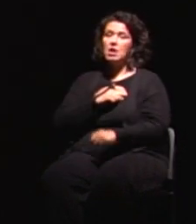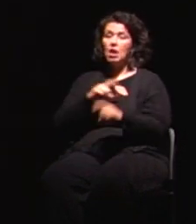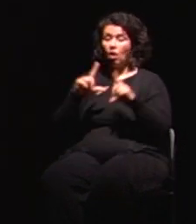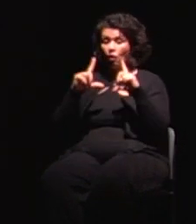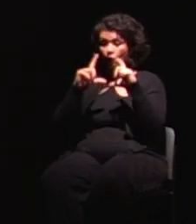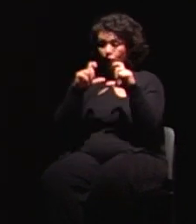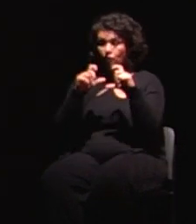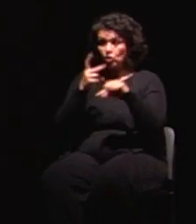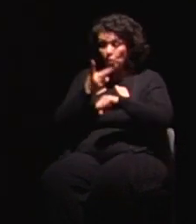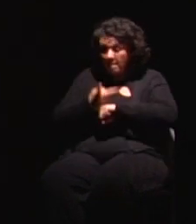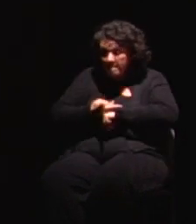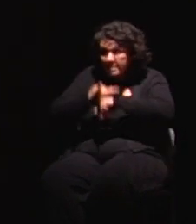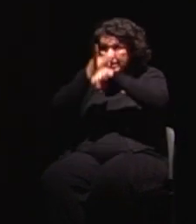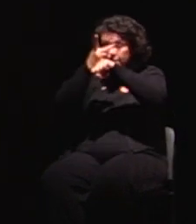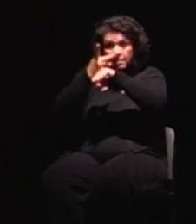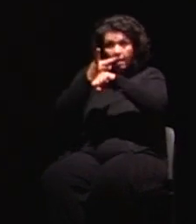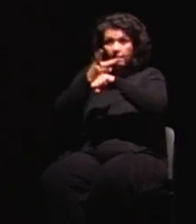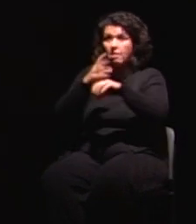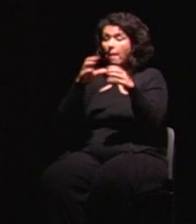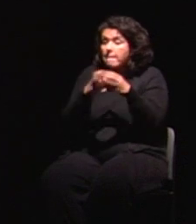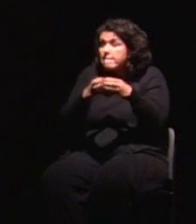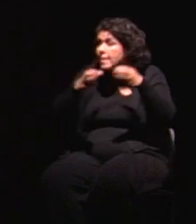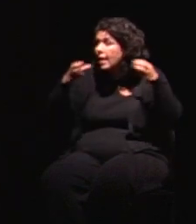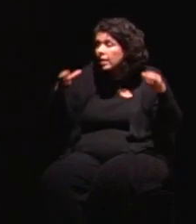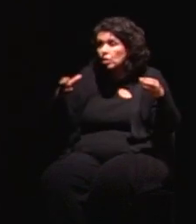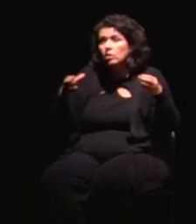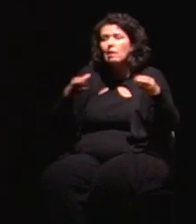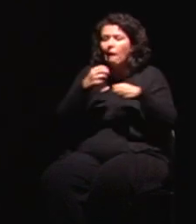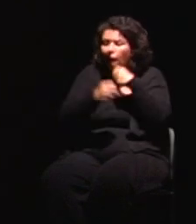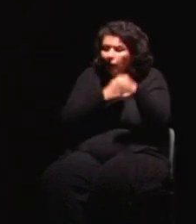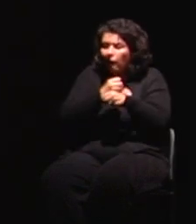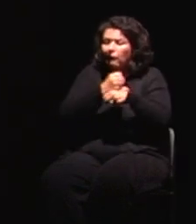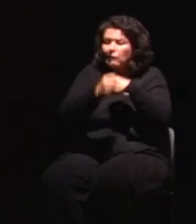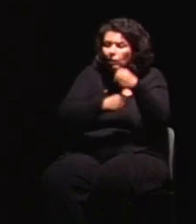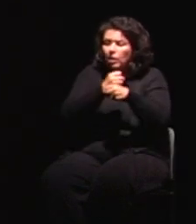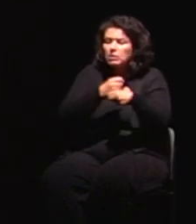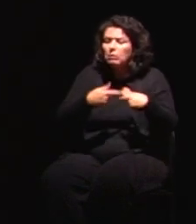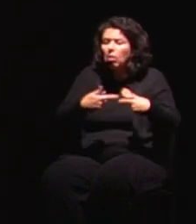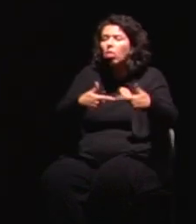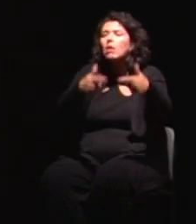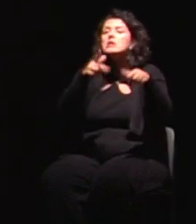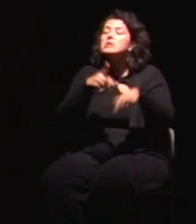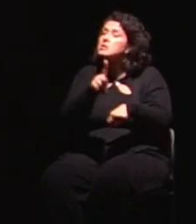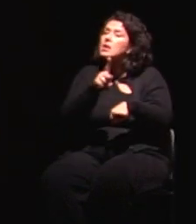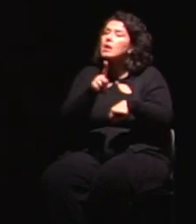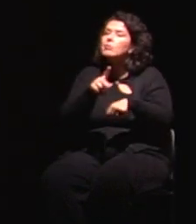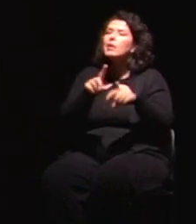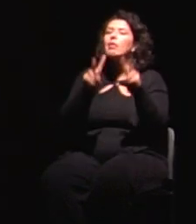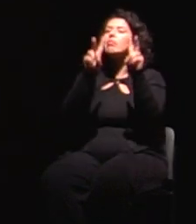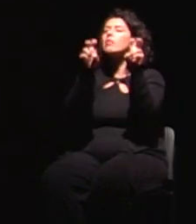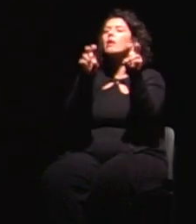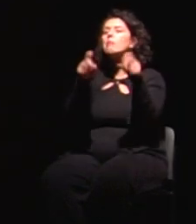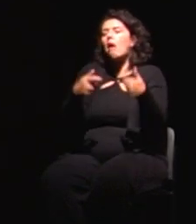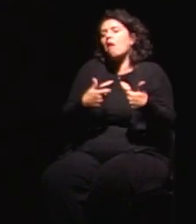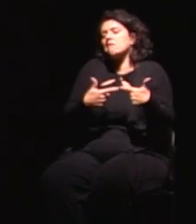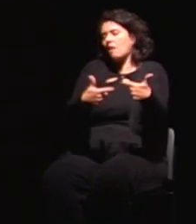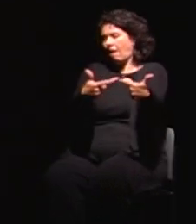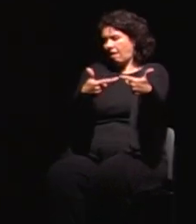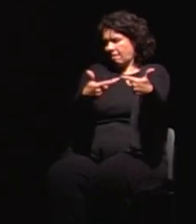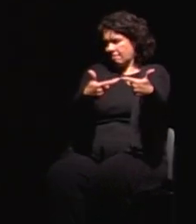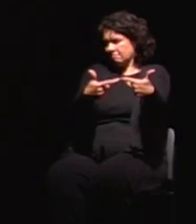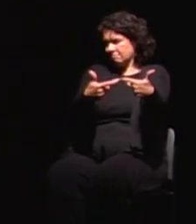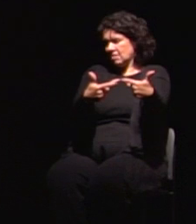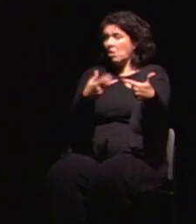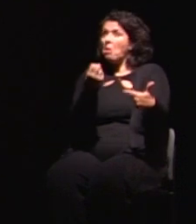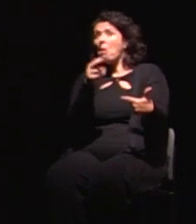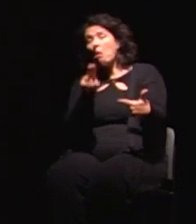premiadas de guerra ano após ano, as premiadas ano após ano, são fotos de guerra, né, ou são fotos que têm algum ato